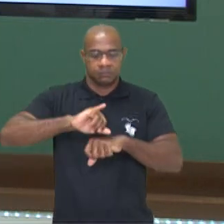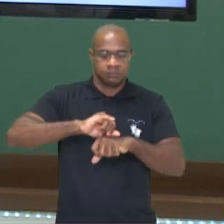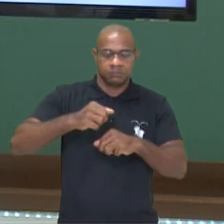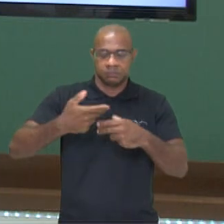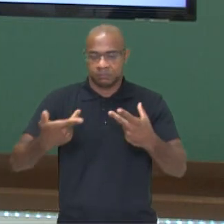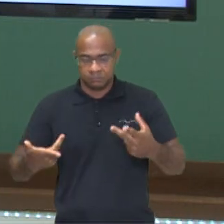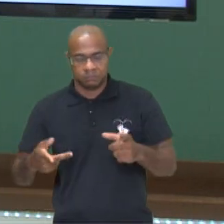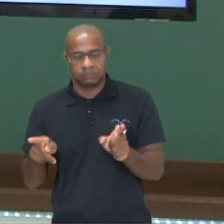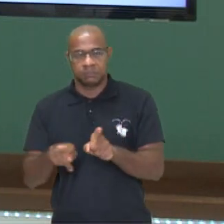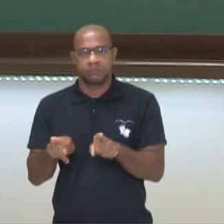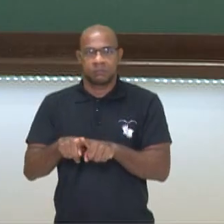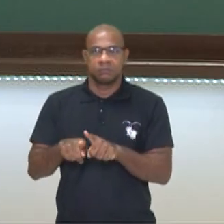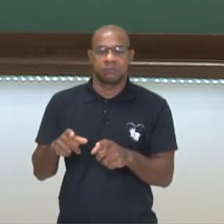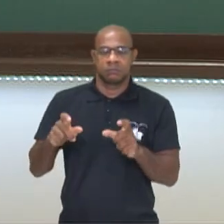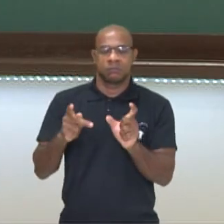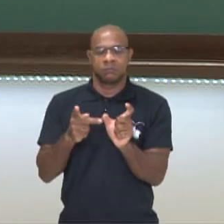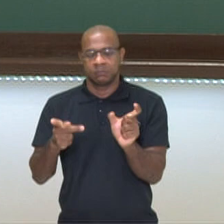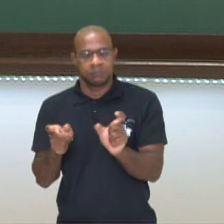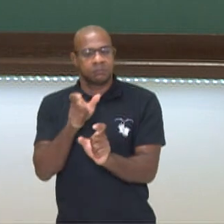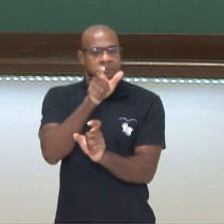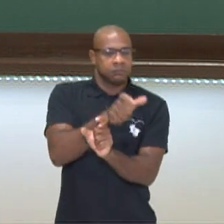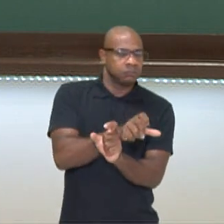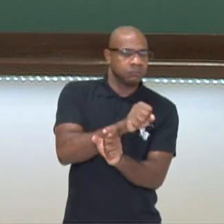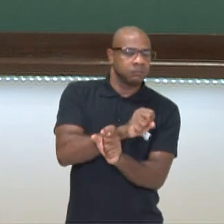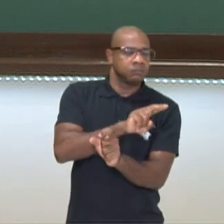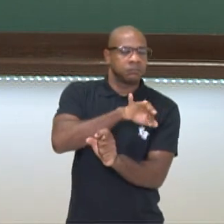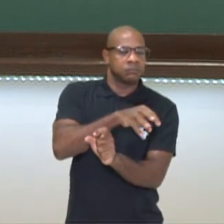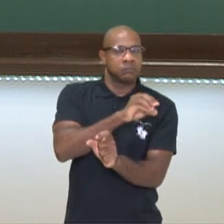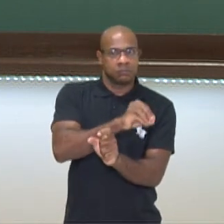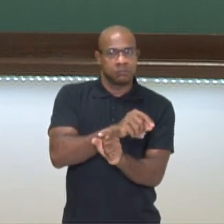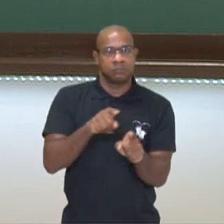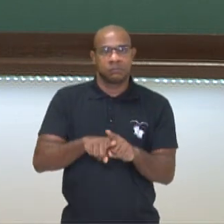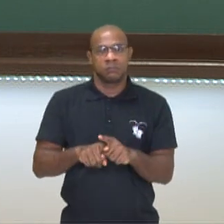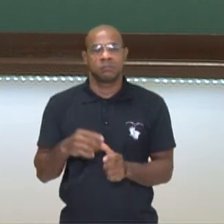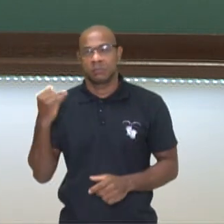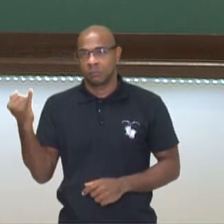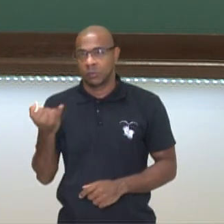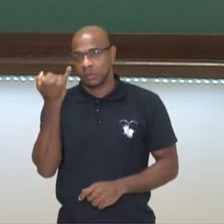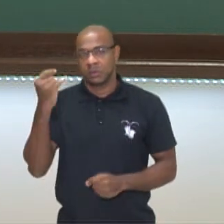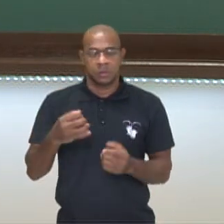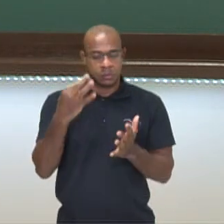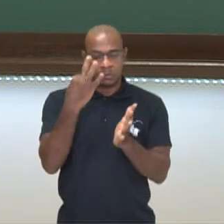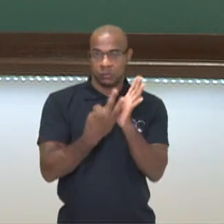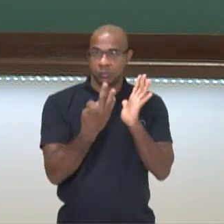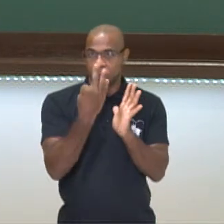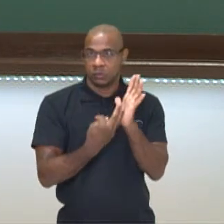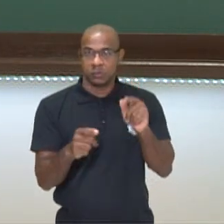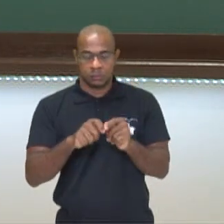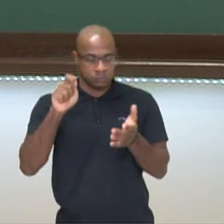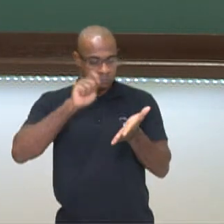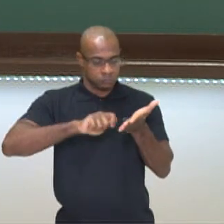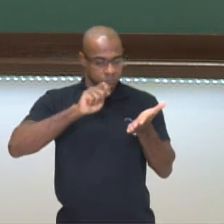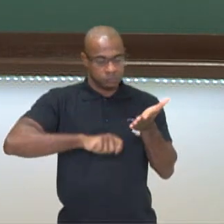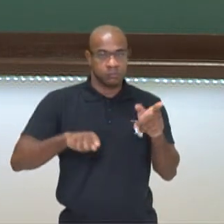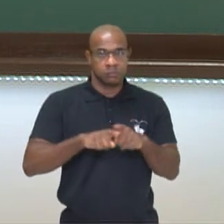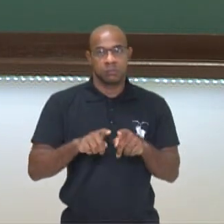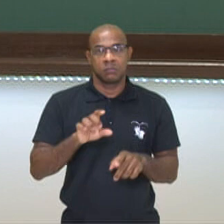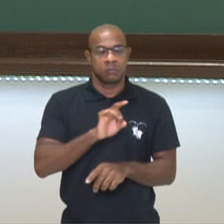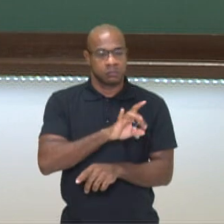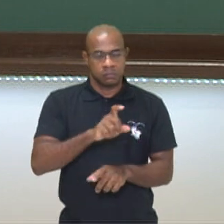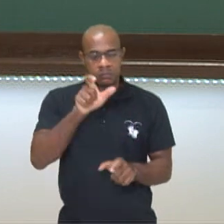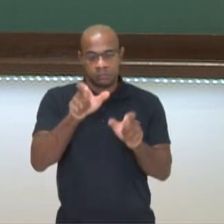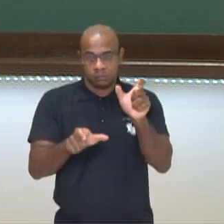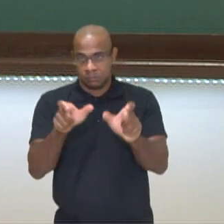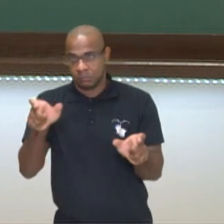objeto. Vimos a importância dessas características na construção do texto para descrever, cada personagem, cada